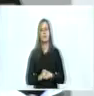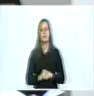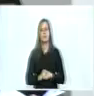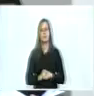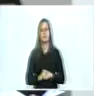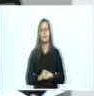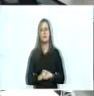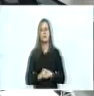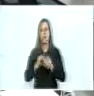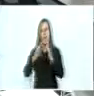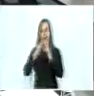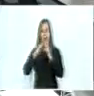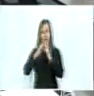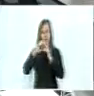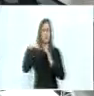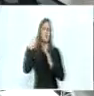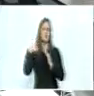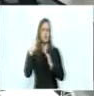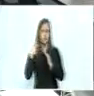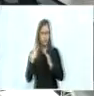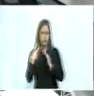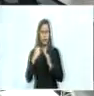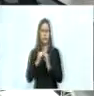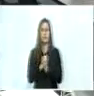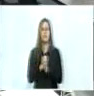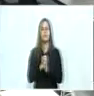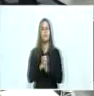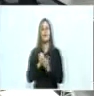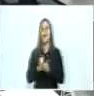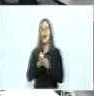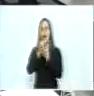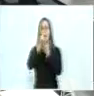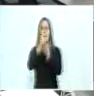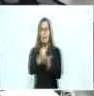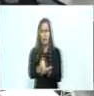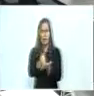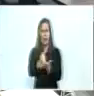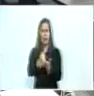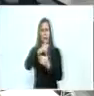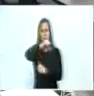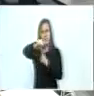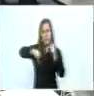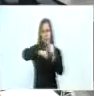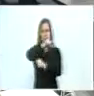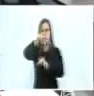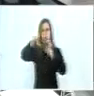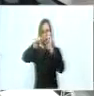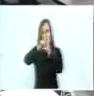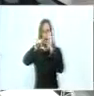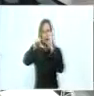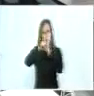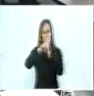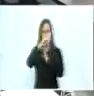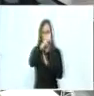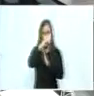À Câmara Municipal de Viçosa, apoio à alteração da Lei Orgânica Municipal